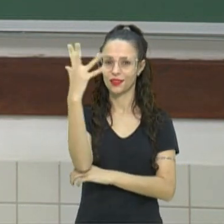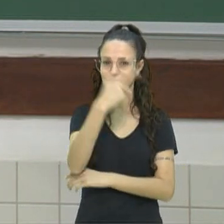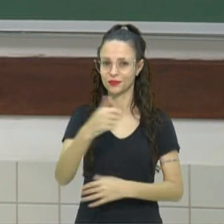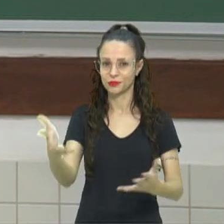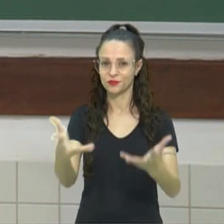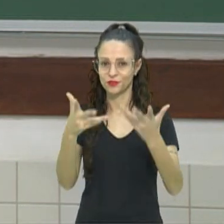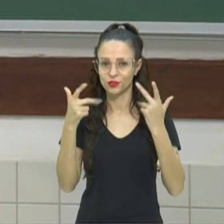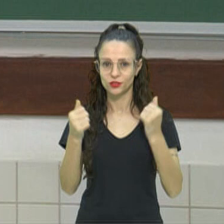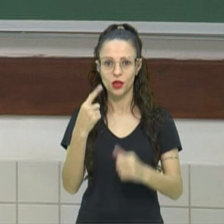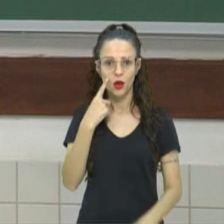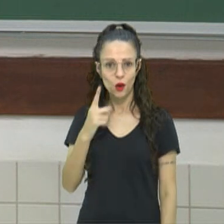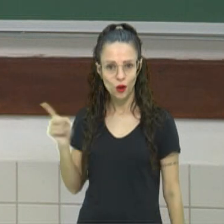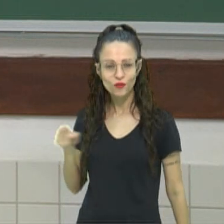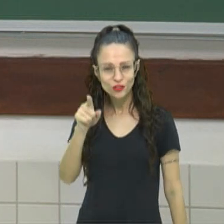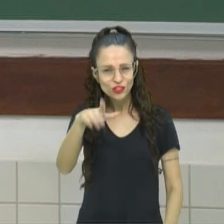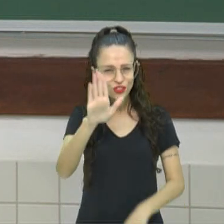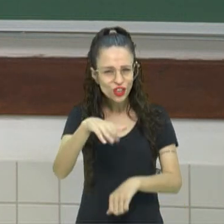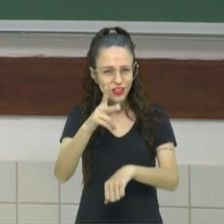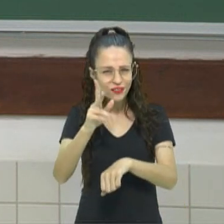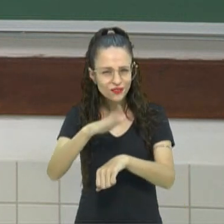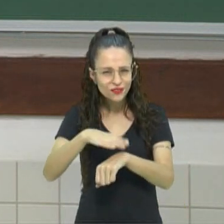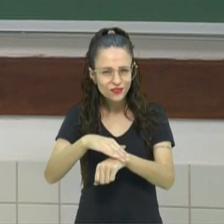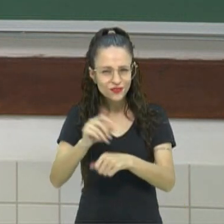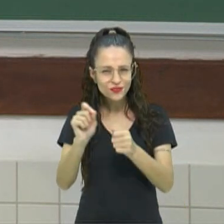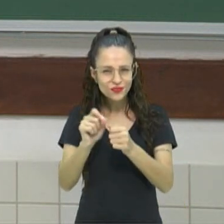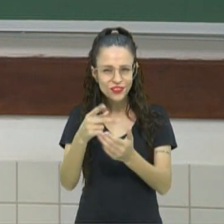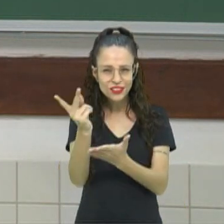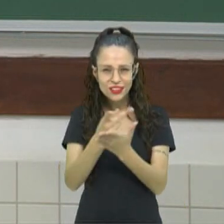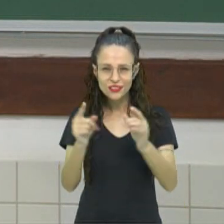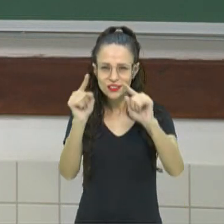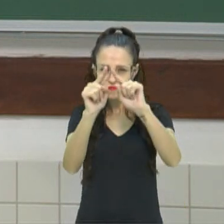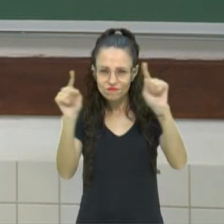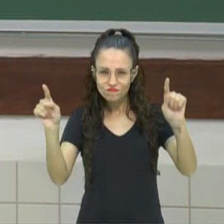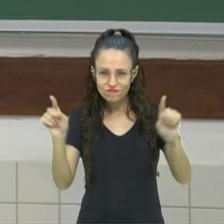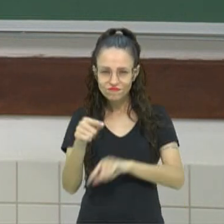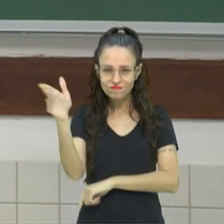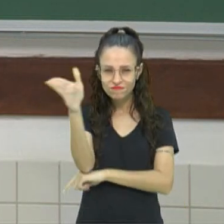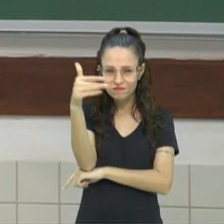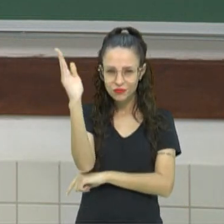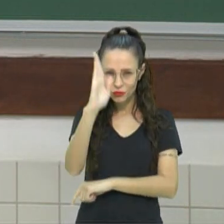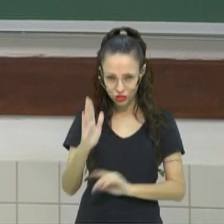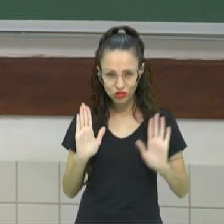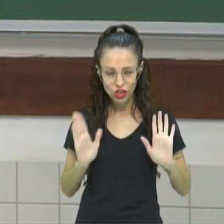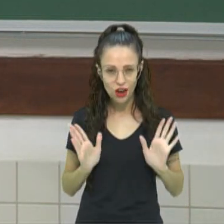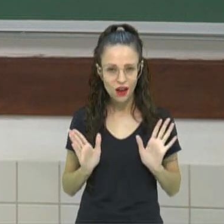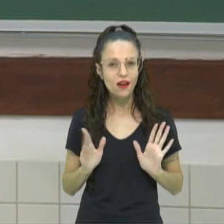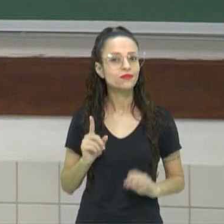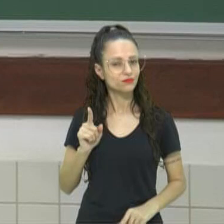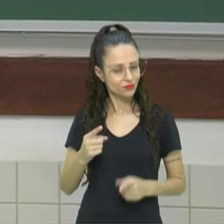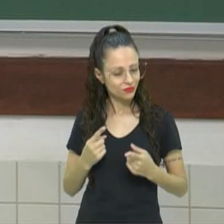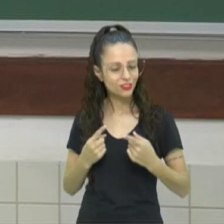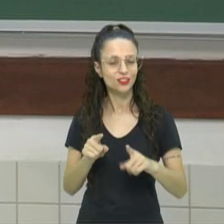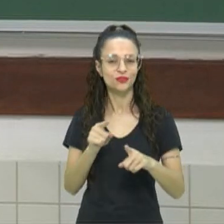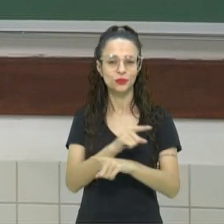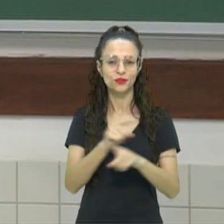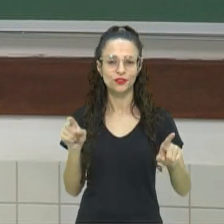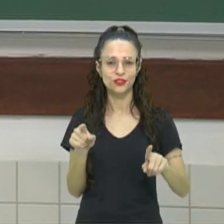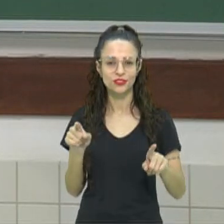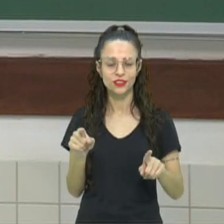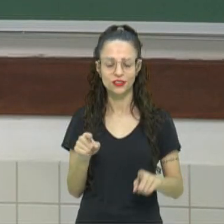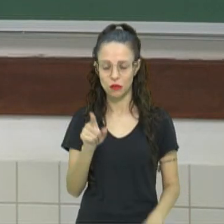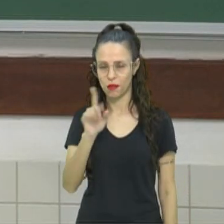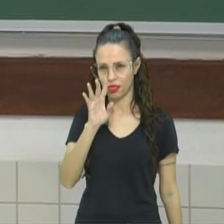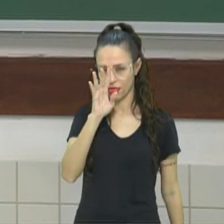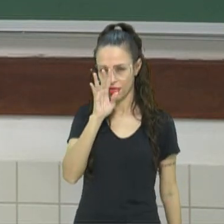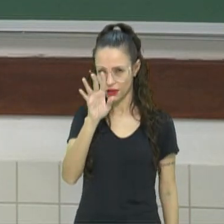maravilhosa. Um detalhe, você já desenhou a bandeira? Com as proporções bonitinhas? Olha, ó, esse é um grande desafio. Não de qualquer